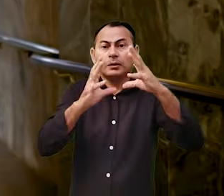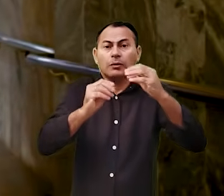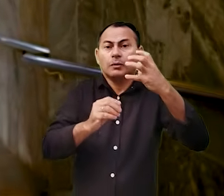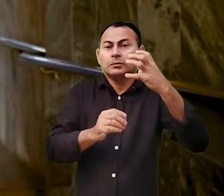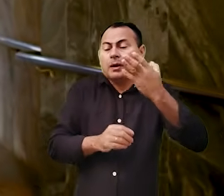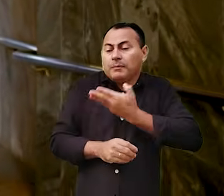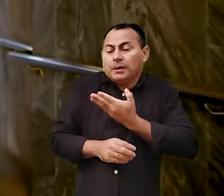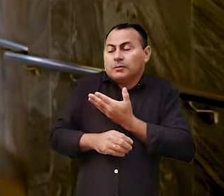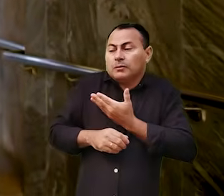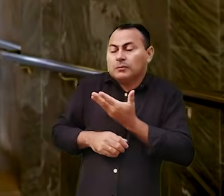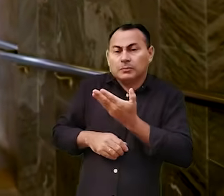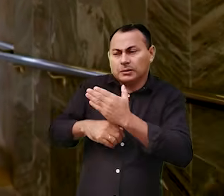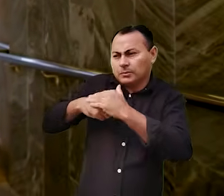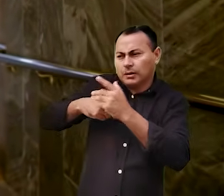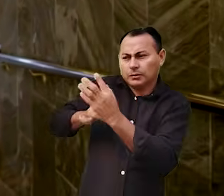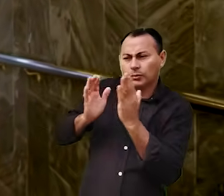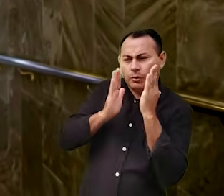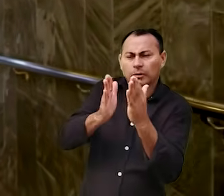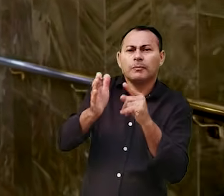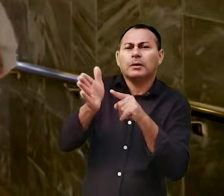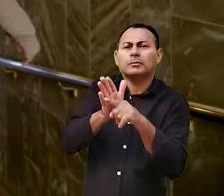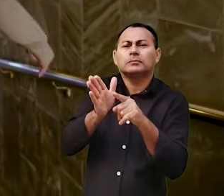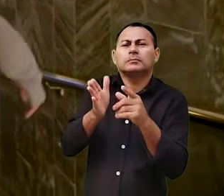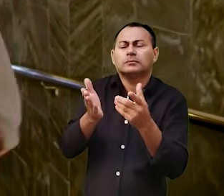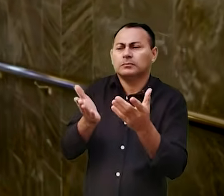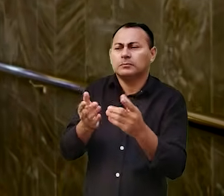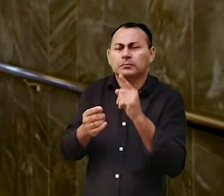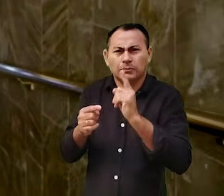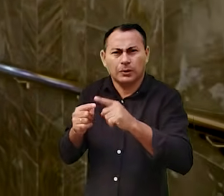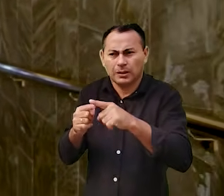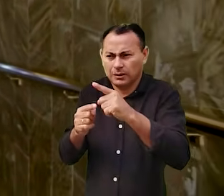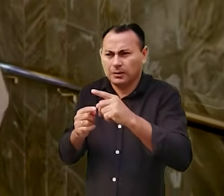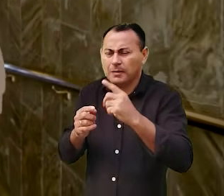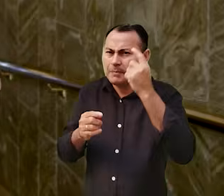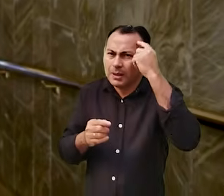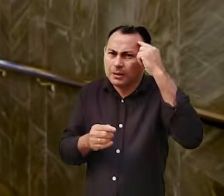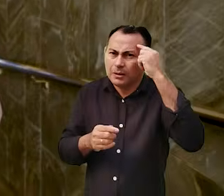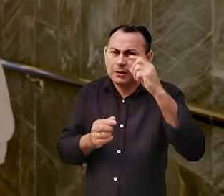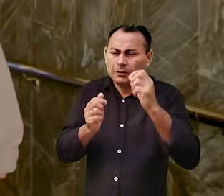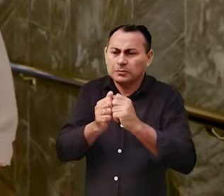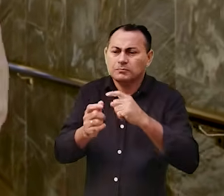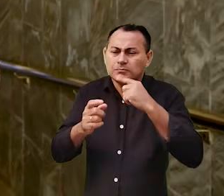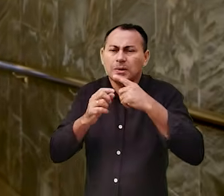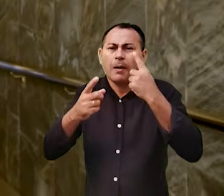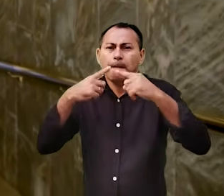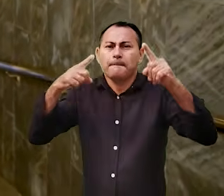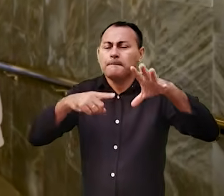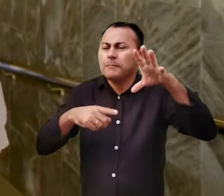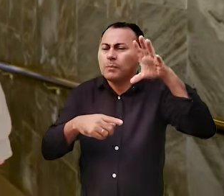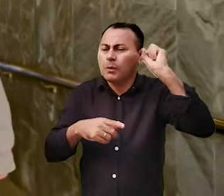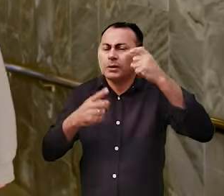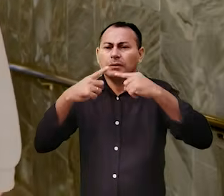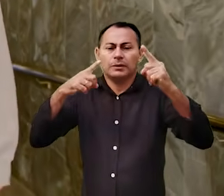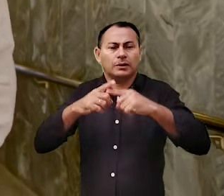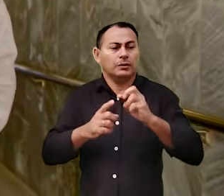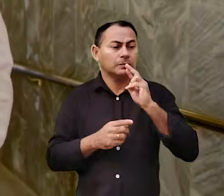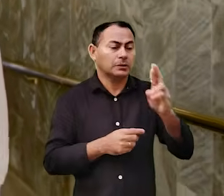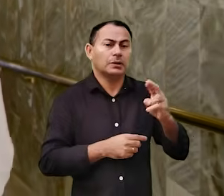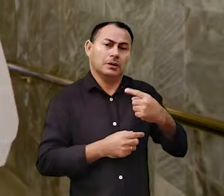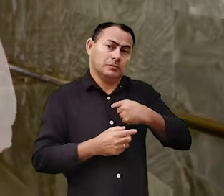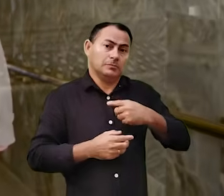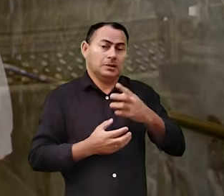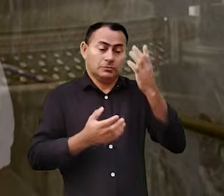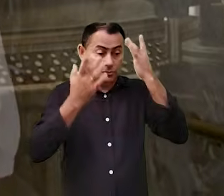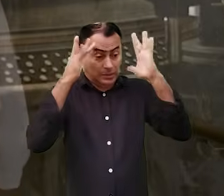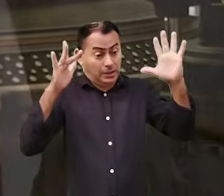dos colegas me chamou no corredor. Ele perguntou: "No que você fica pensando quando ouve esse tipo de música, hein?" Eu